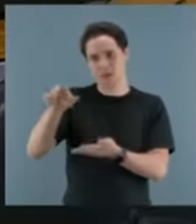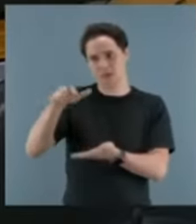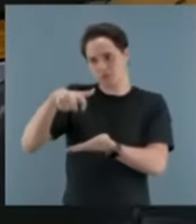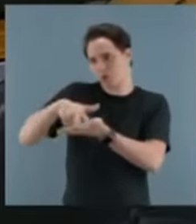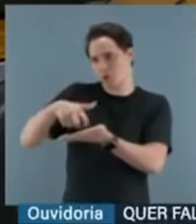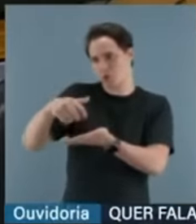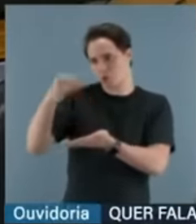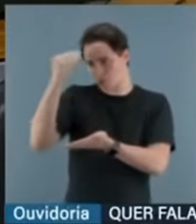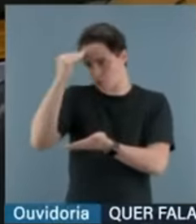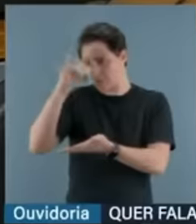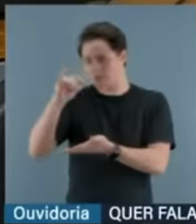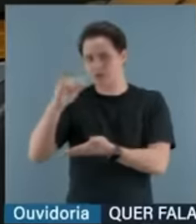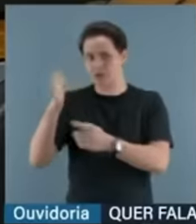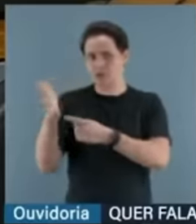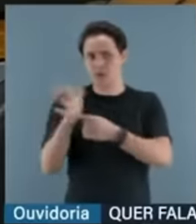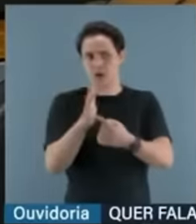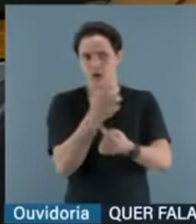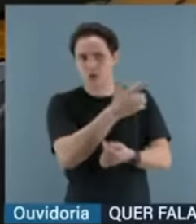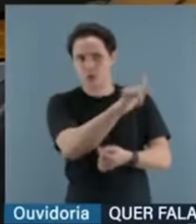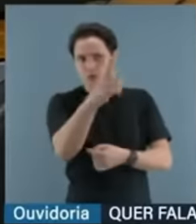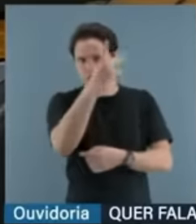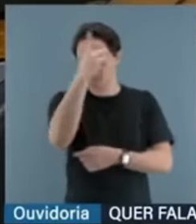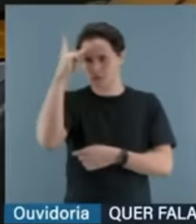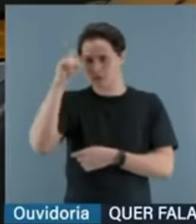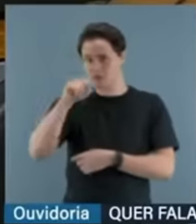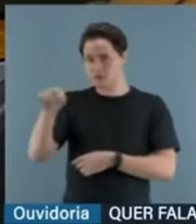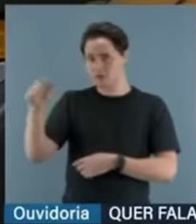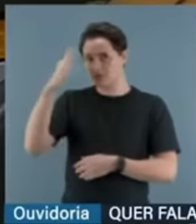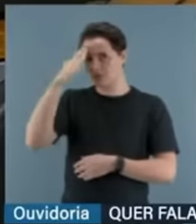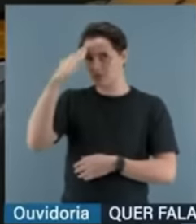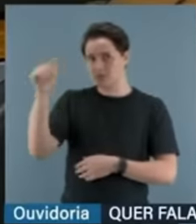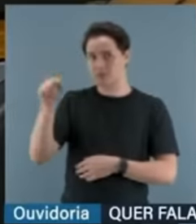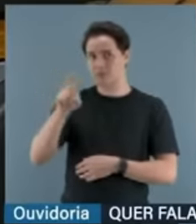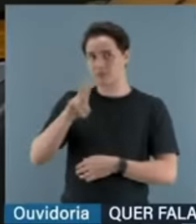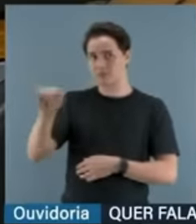os outros que o senhor sabe, que estão no meio dessa trama,